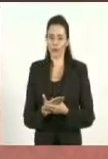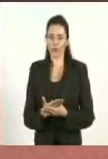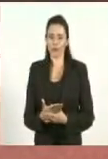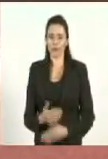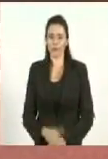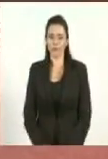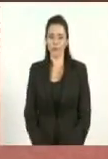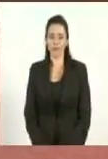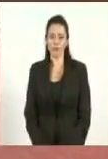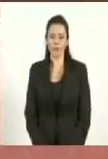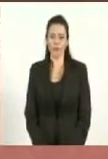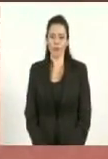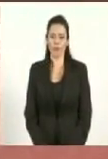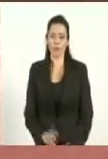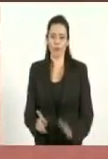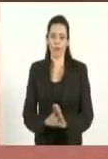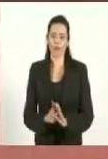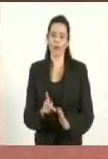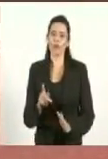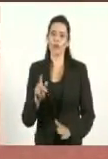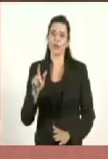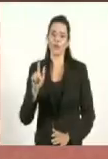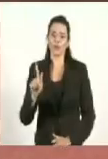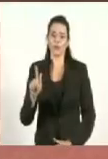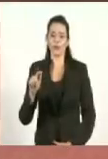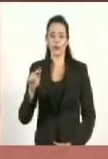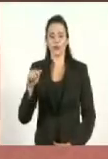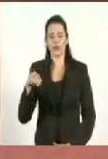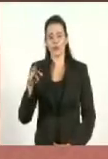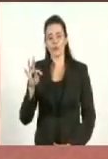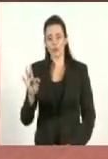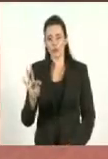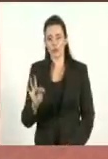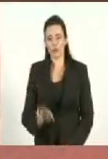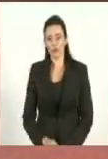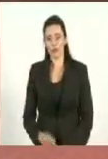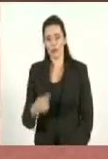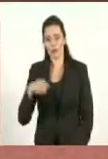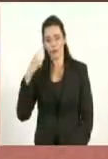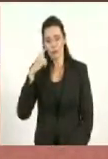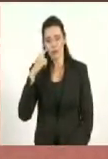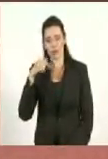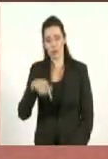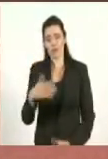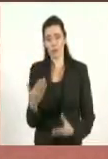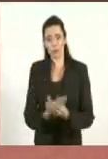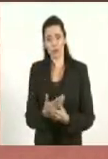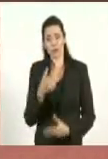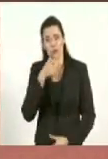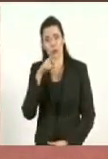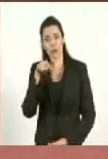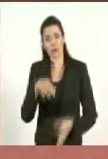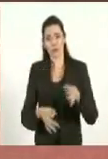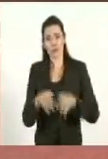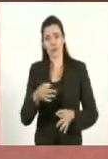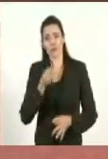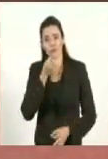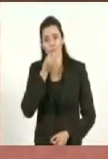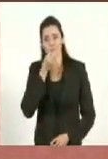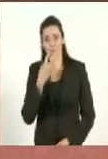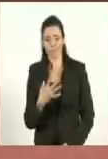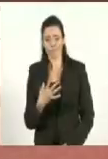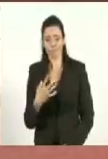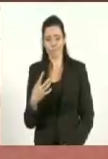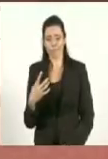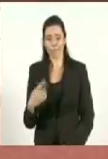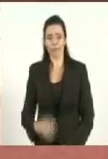de natureza técnica, que é a GNT. Foi um ganho histórico para a Polícia Civil. Hoje, ser policial civil é ter nível